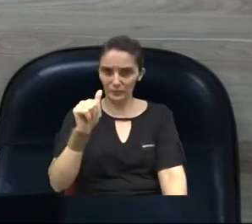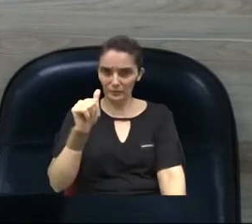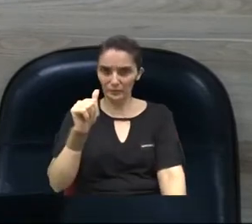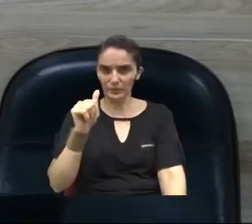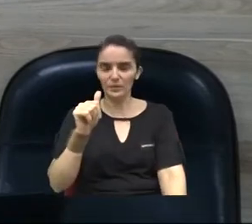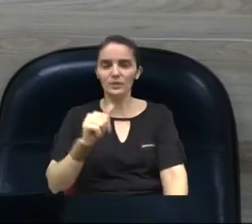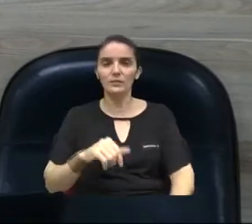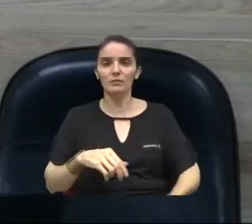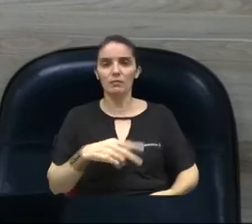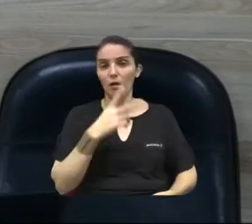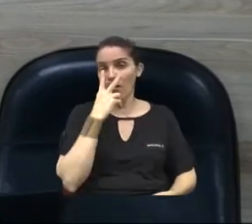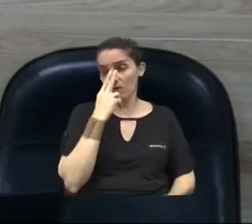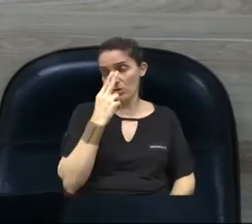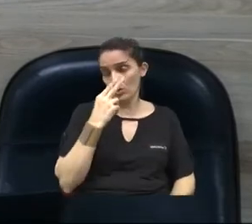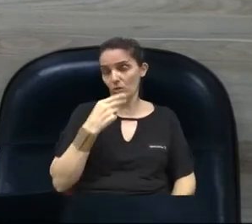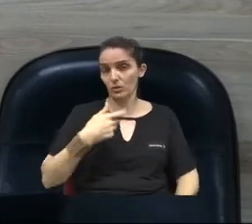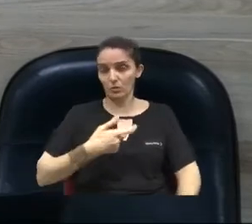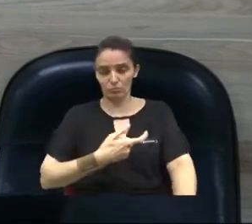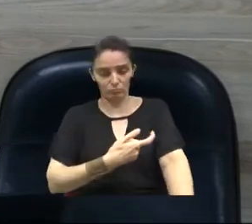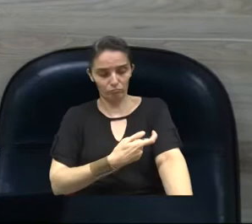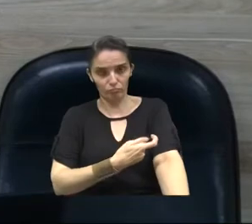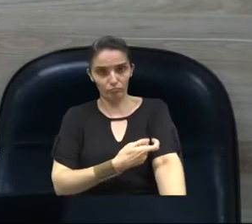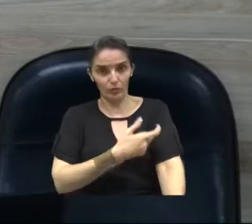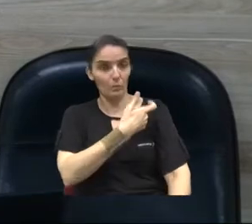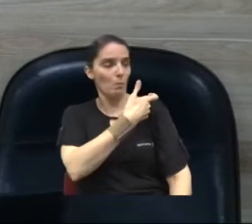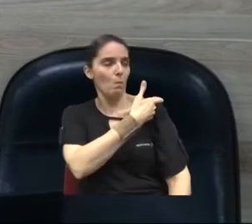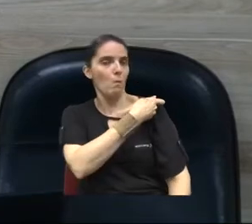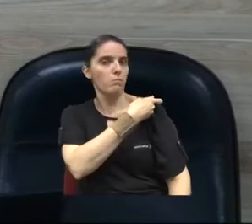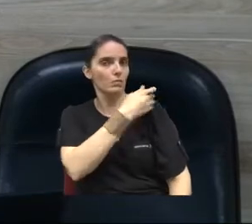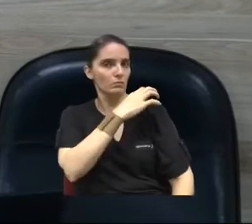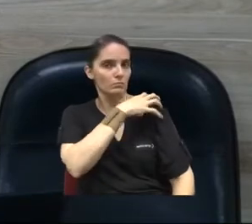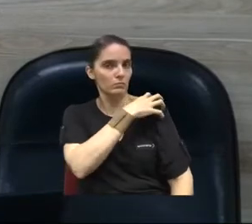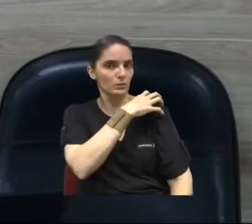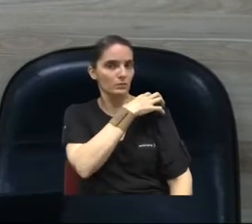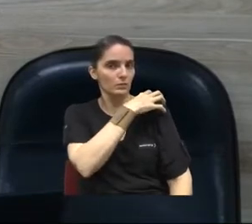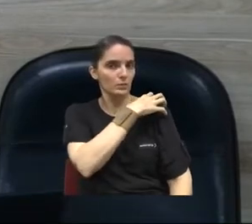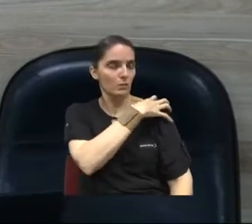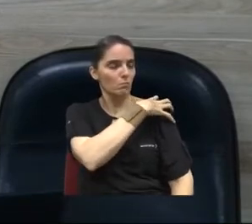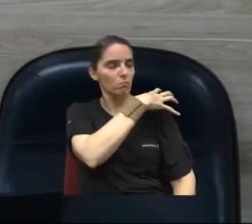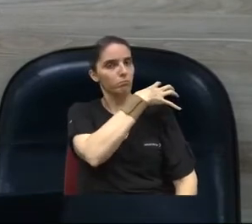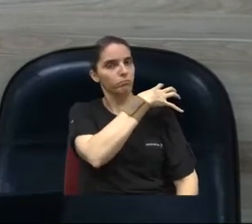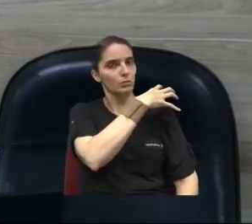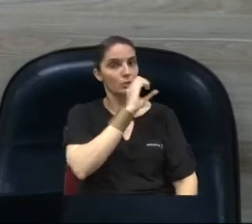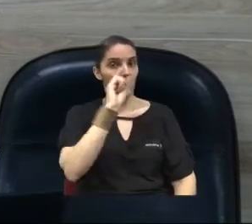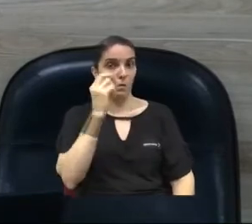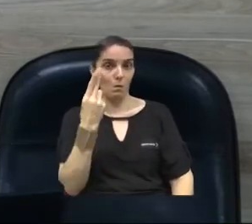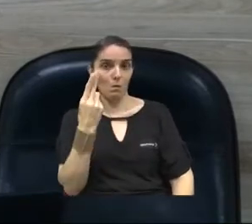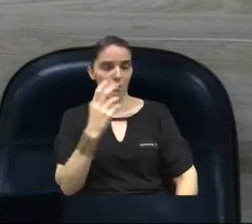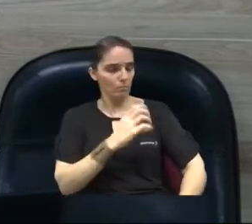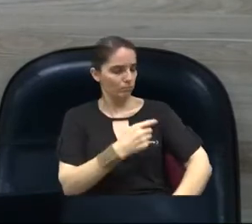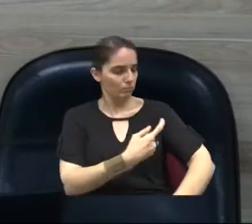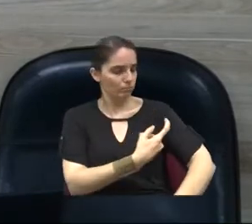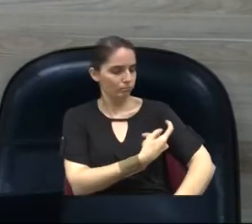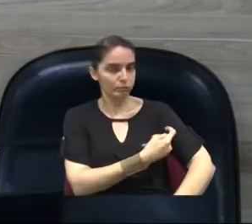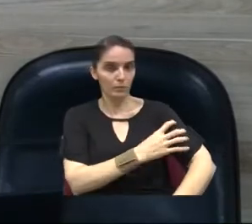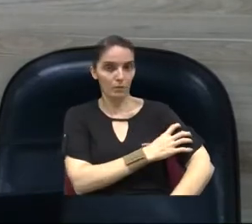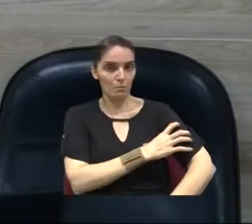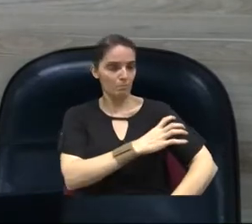por achar que aplicação diretamente no ombro para ter o deltóide maior ou no próprio bíceps. Ou